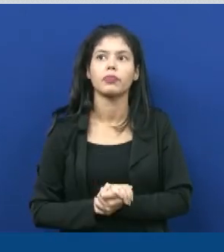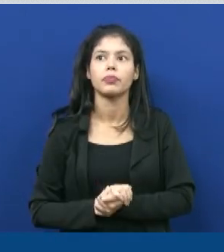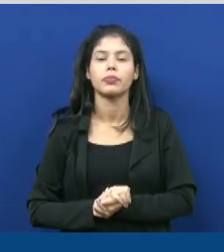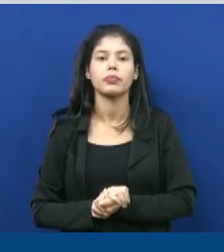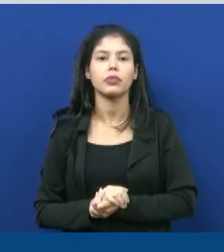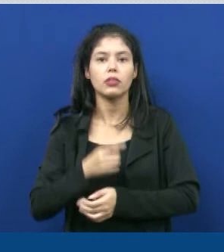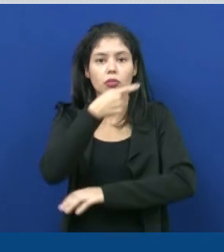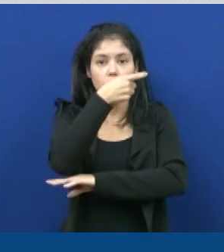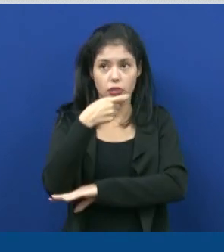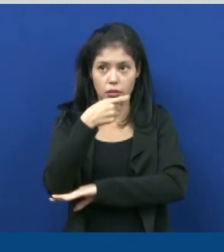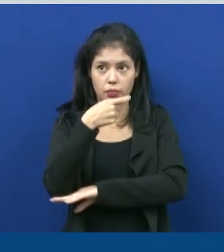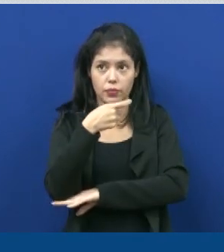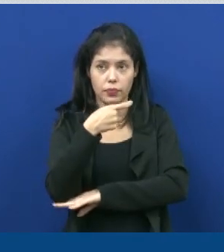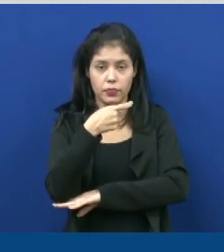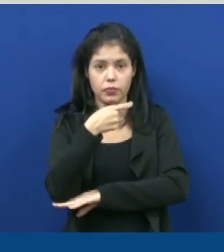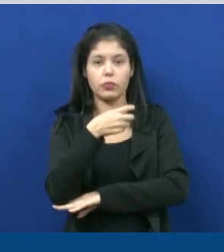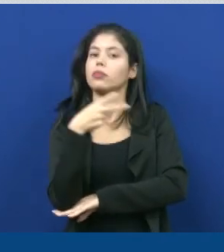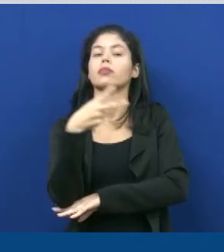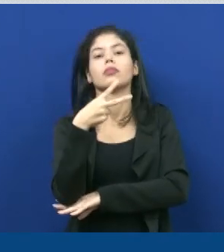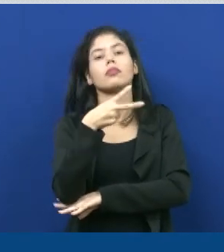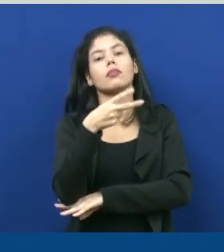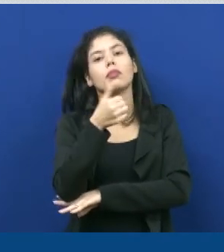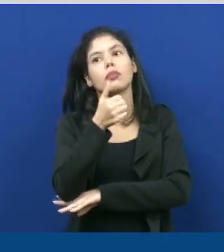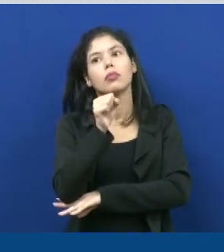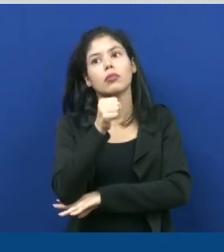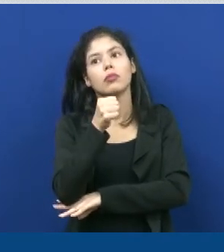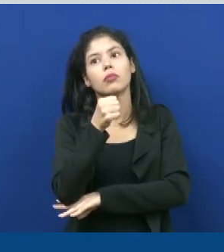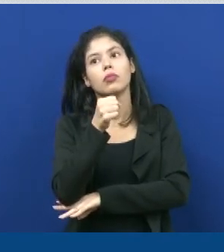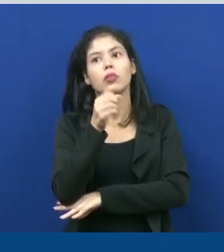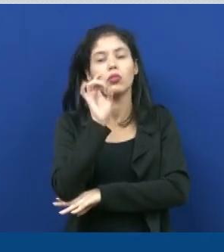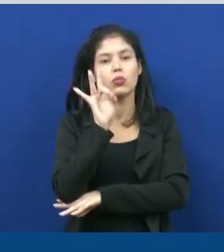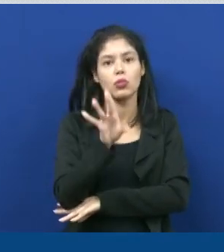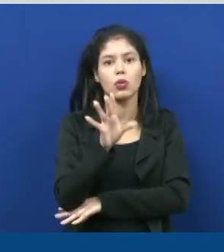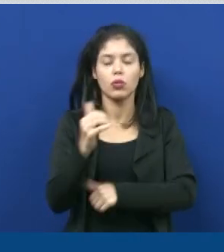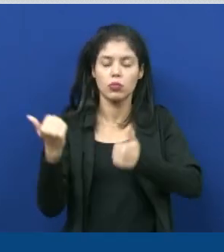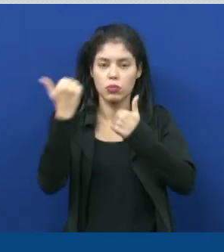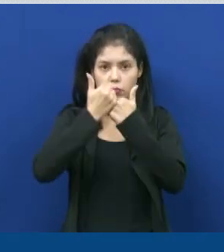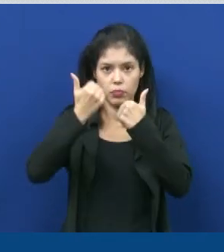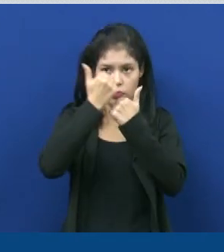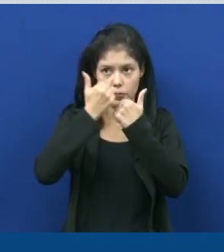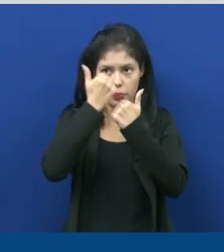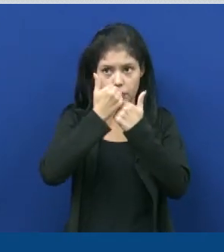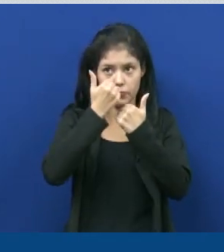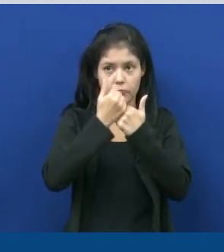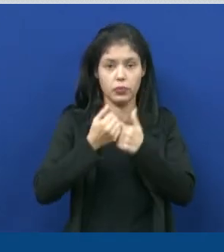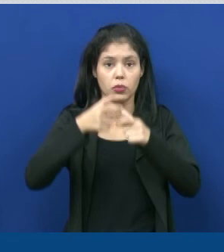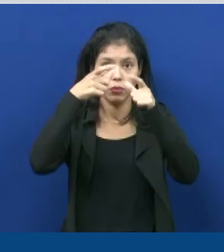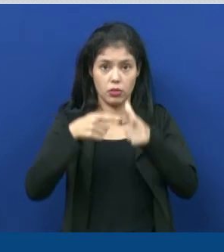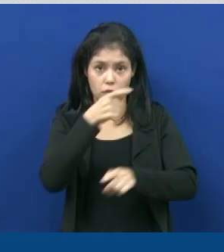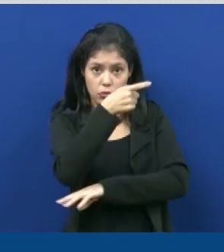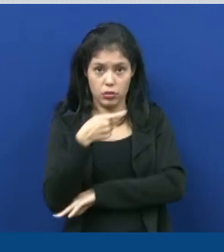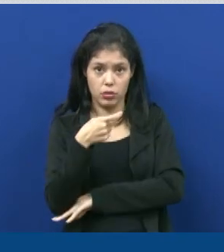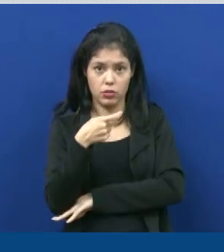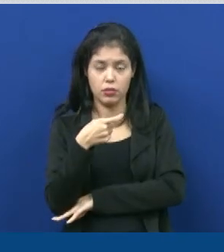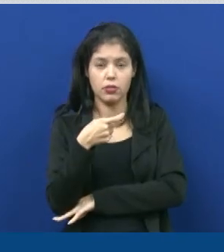Bem, então x é igual a 18. Então, para isso, basta substituir aqui no lugar de